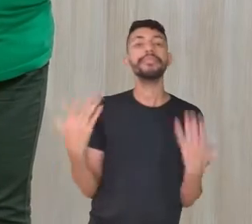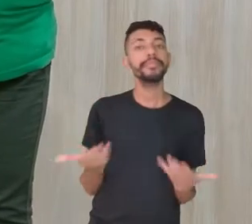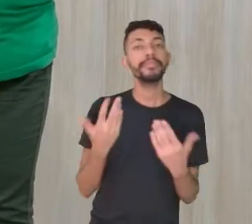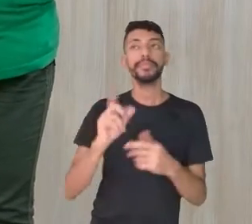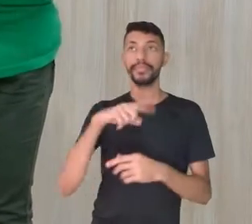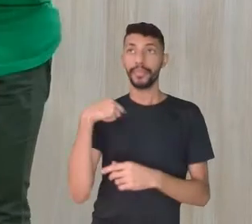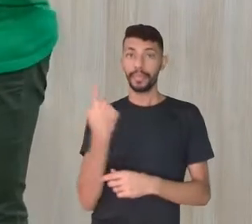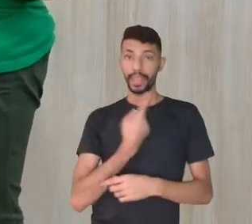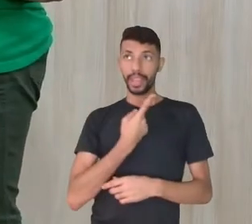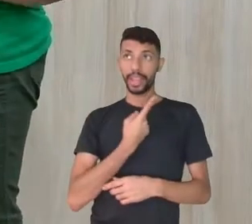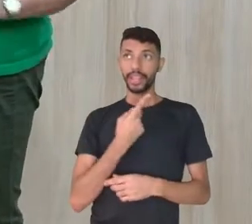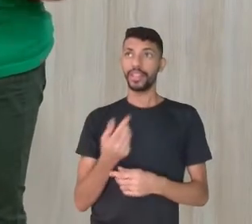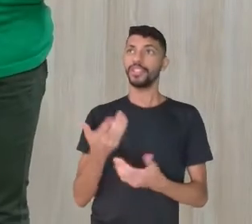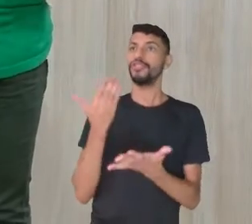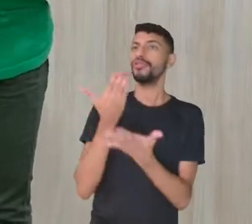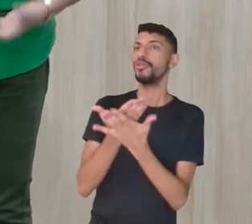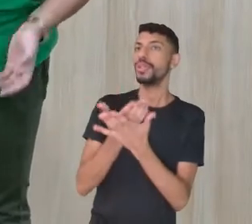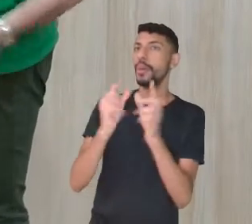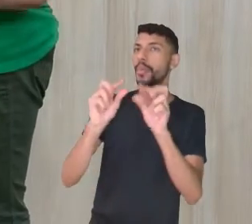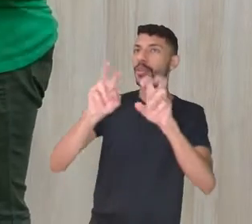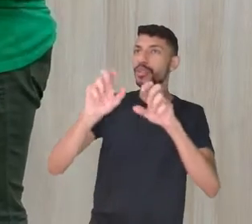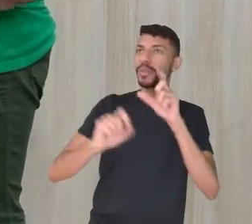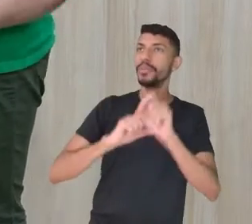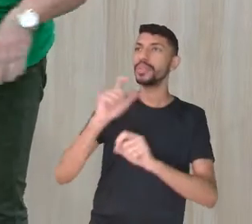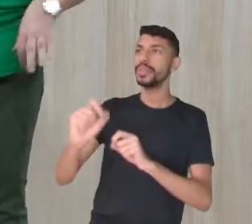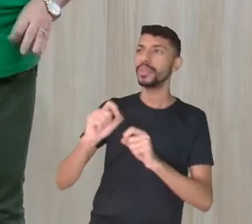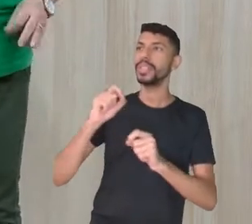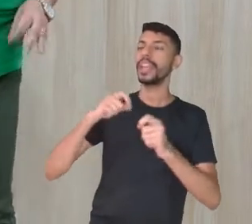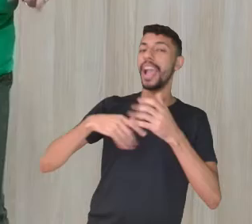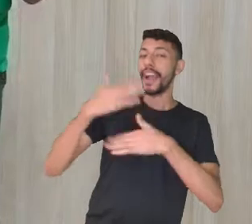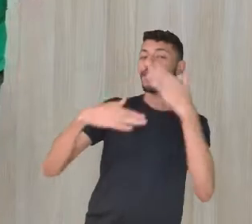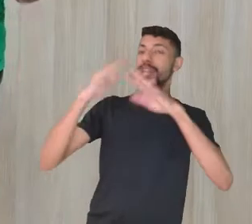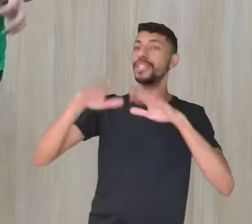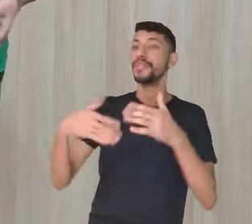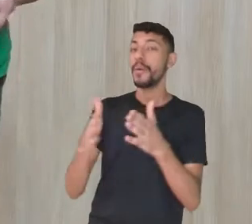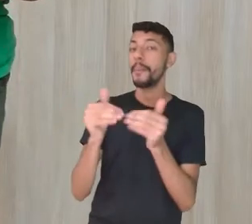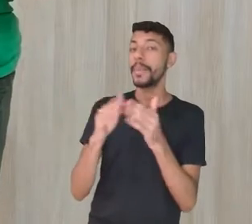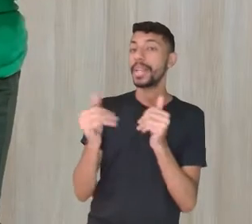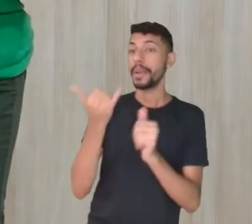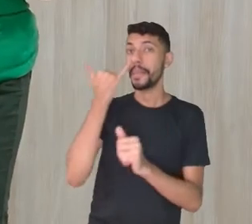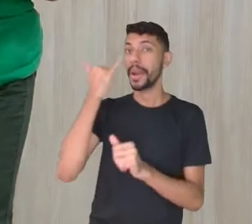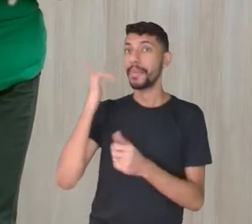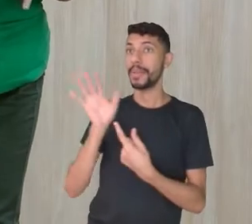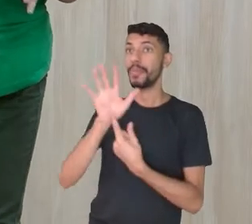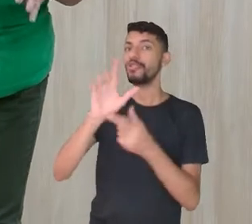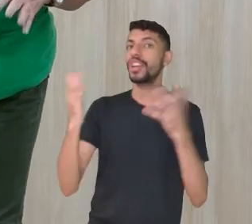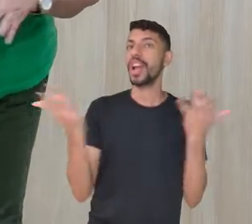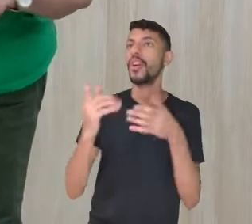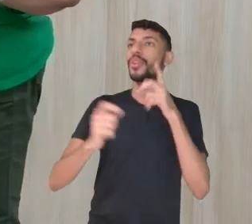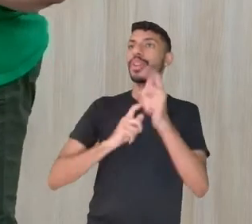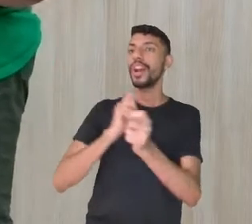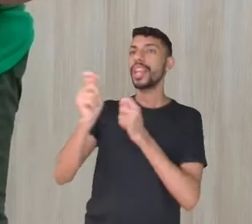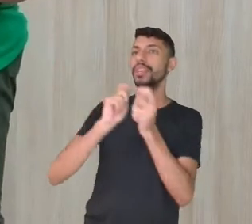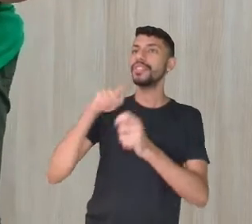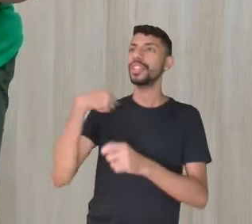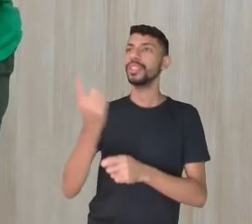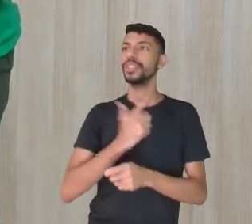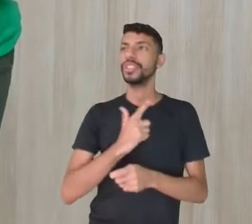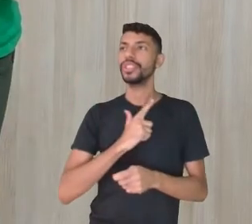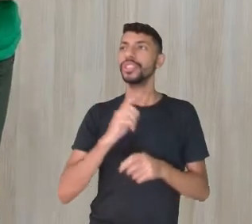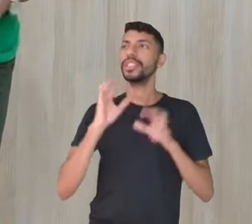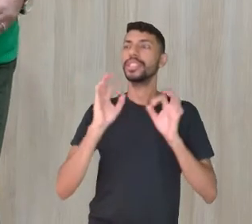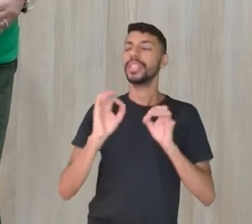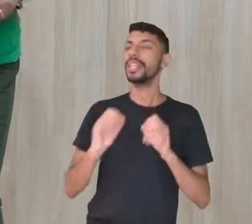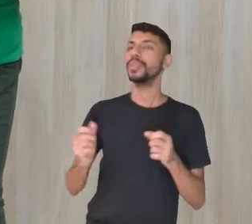para a gente ver um pouquinho isso de avanço, eu vou pedir agora para a Biri colocar uma entrevista que nós tivemos, né, com o